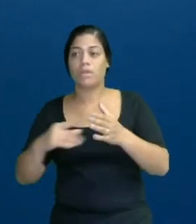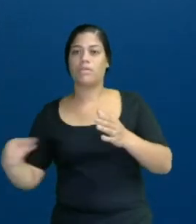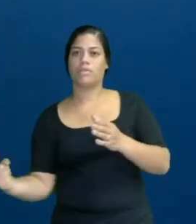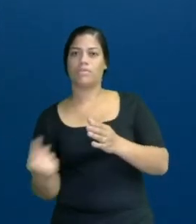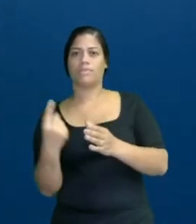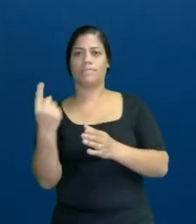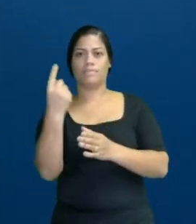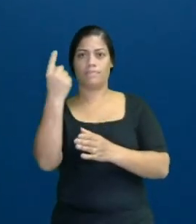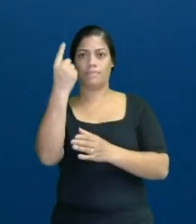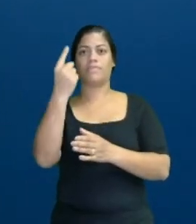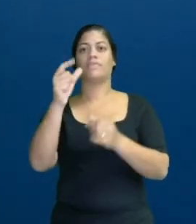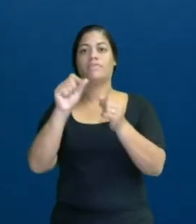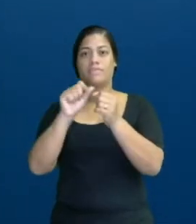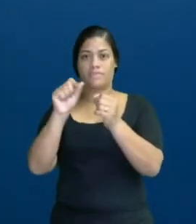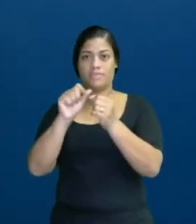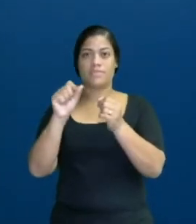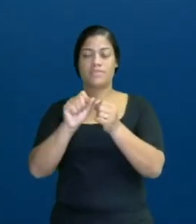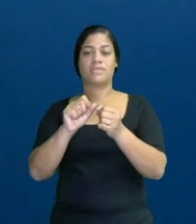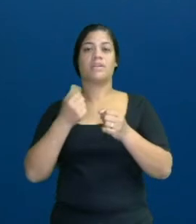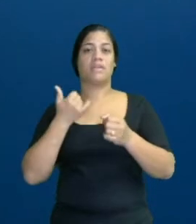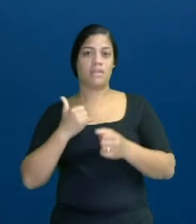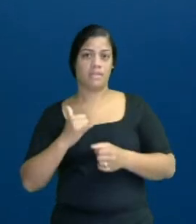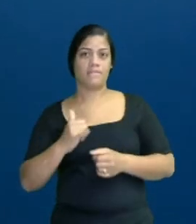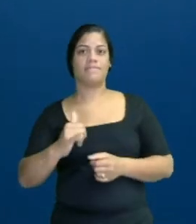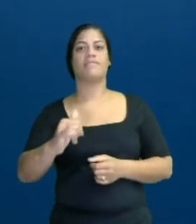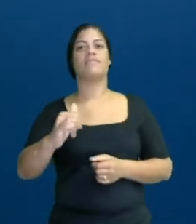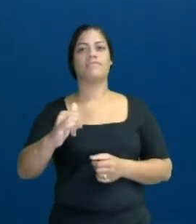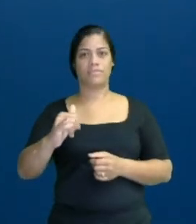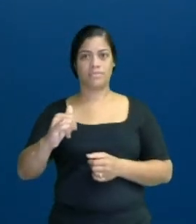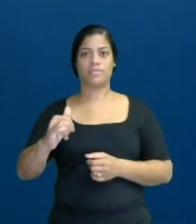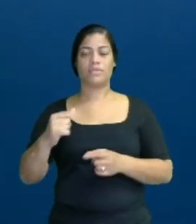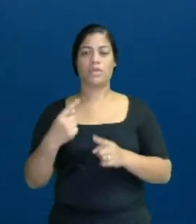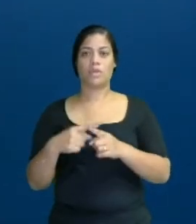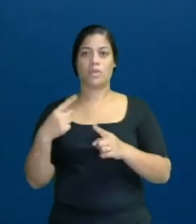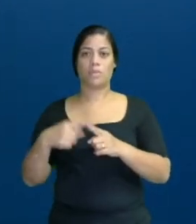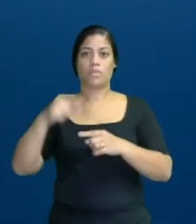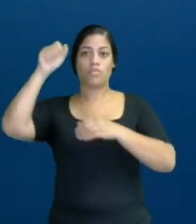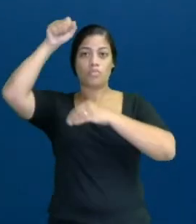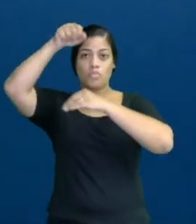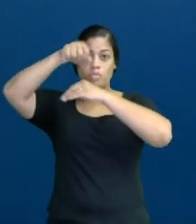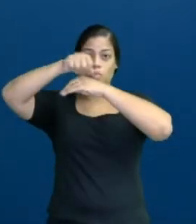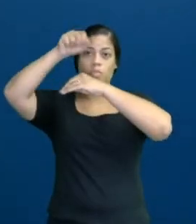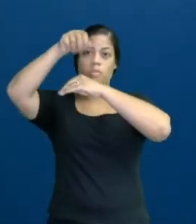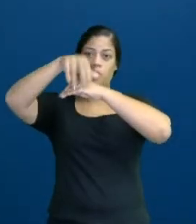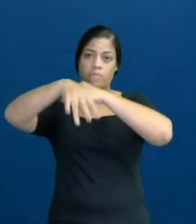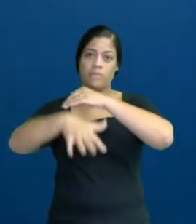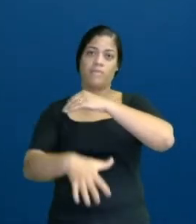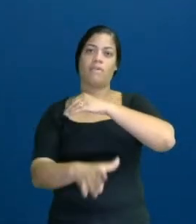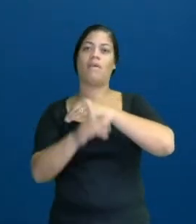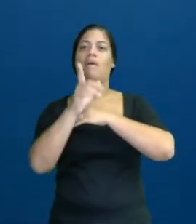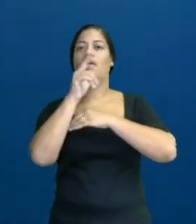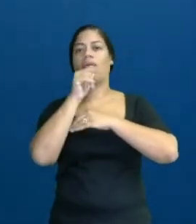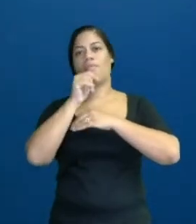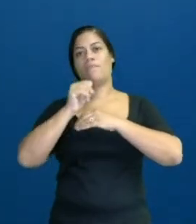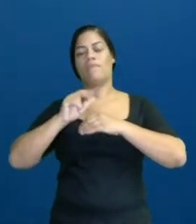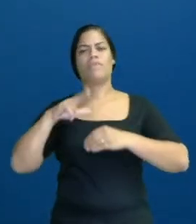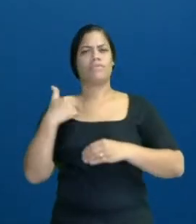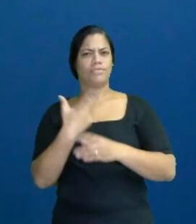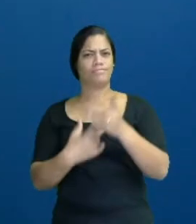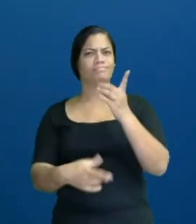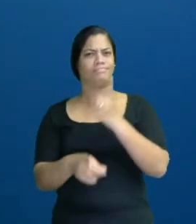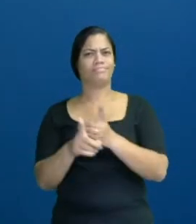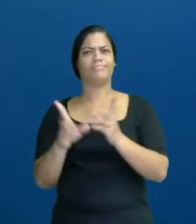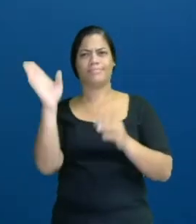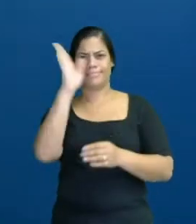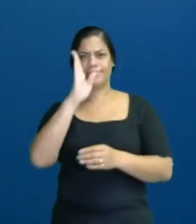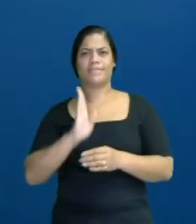servem mais para geração de energia, por causa das suas longas quedas d'água. E aqui a gente vai falar sobre bacias hidrográficas do